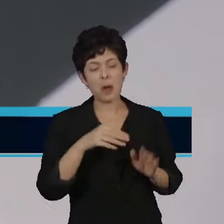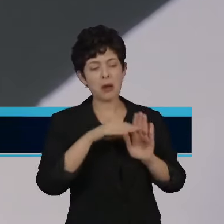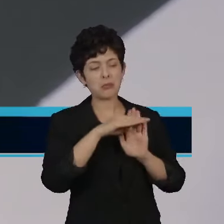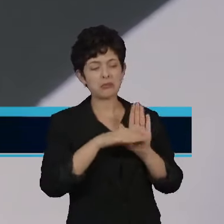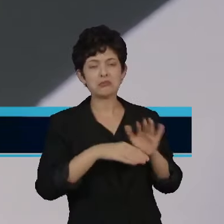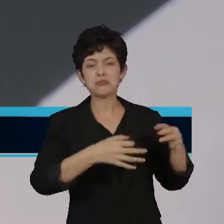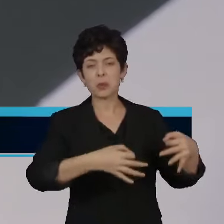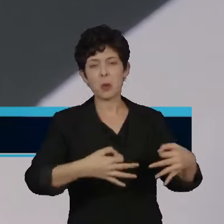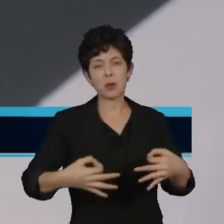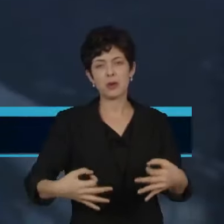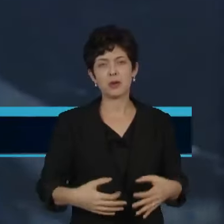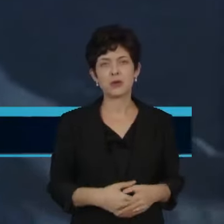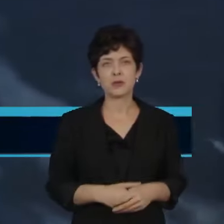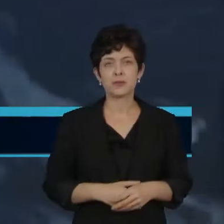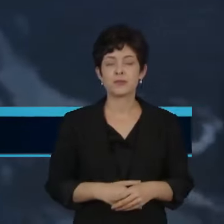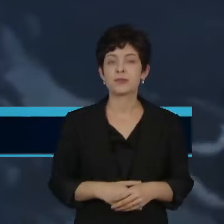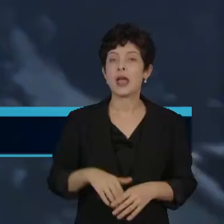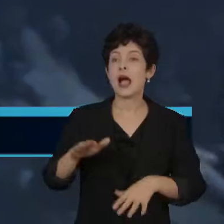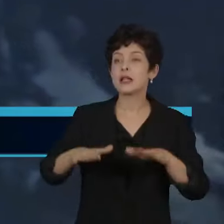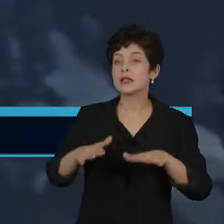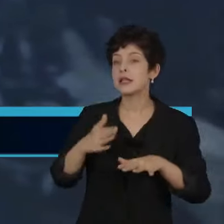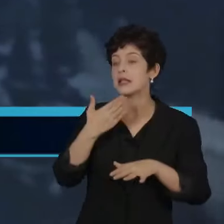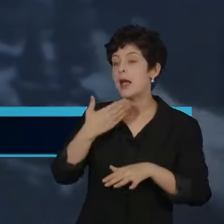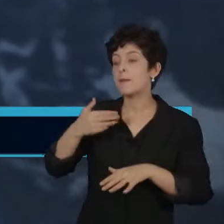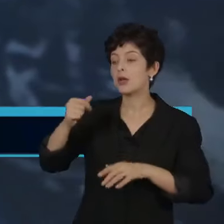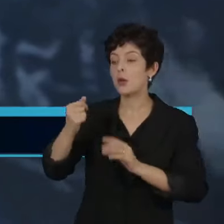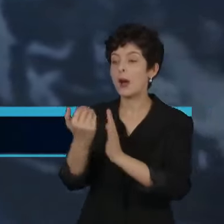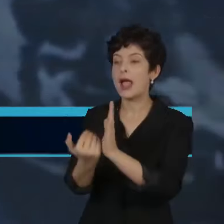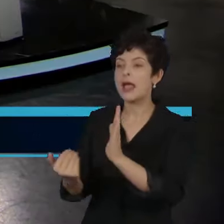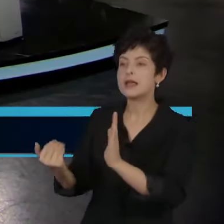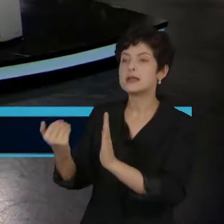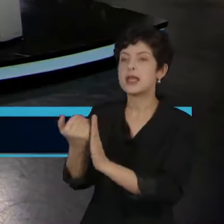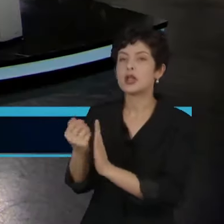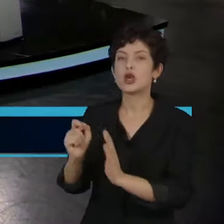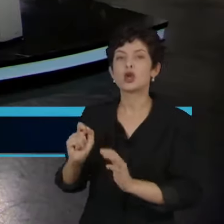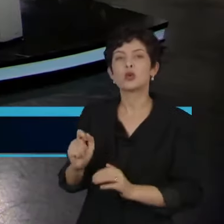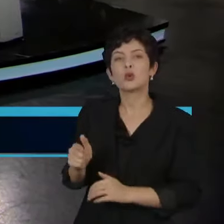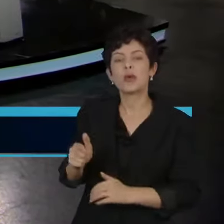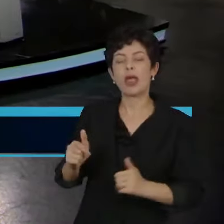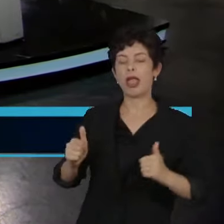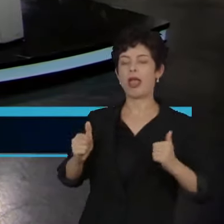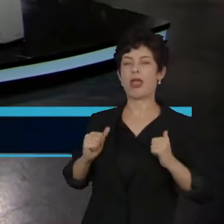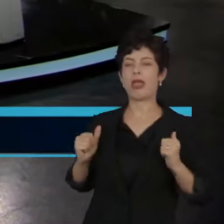correta. Às vezes é melhor pecar por excesso do que por omissão, né? É o caso em questão.